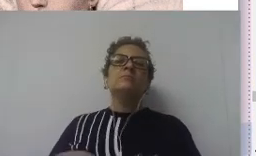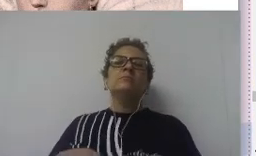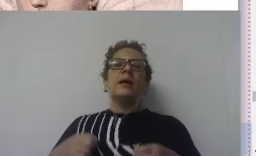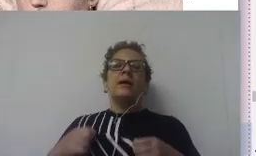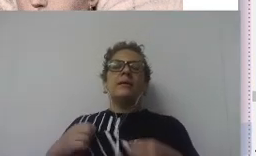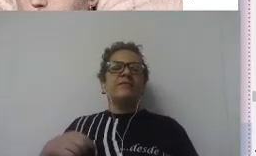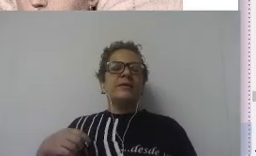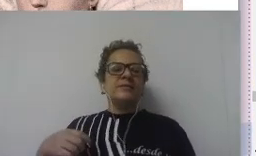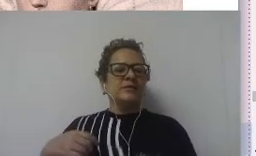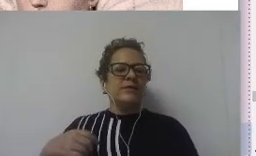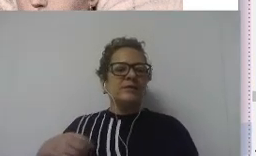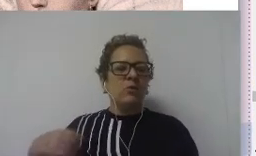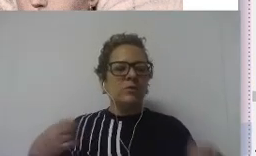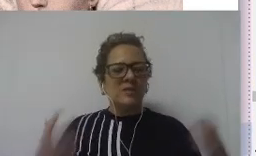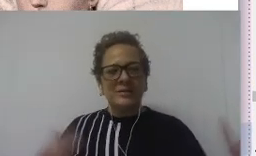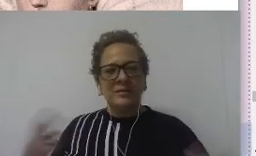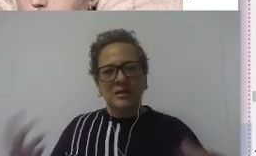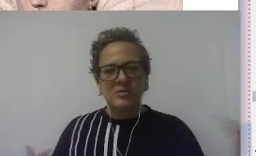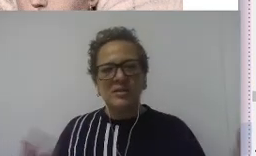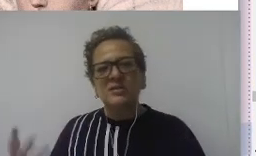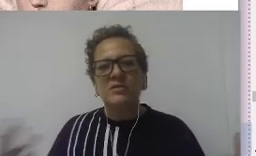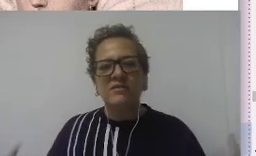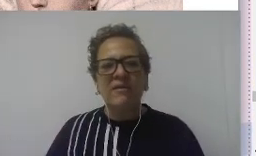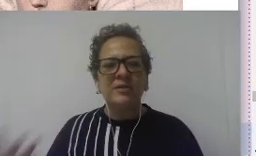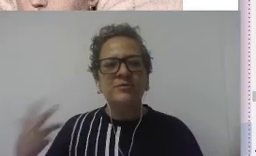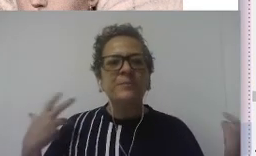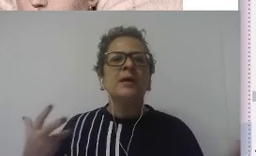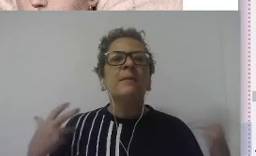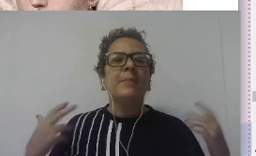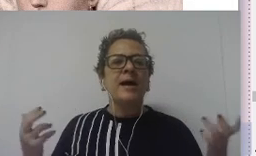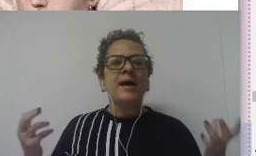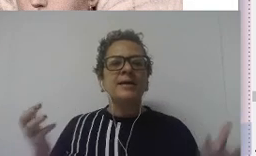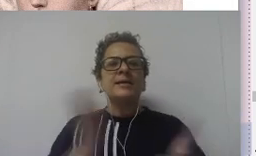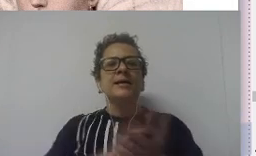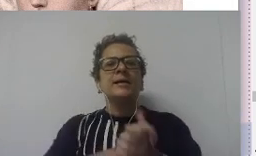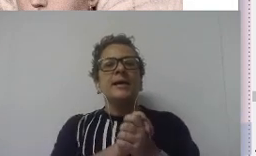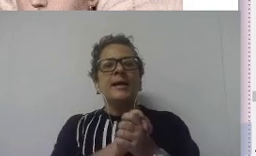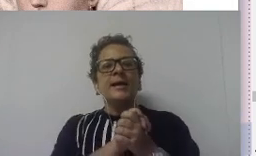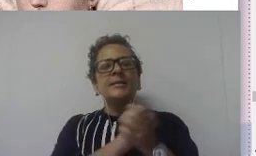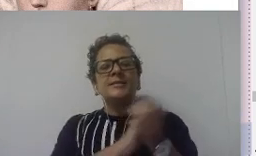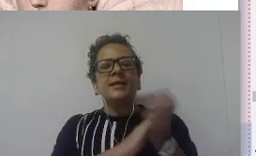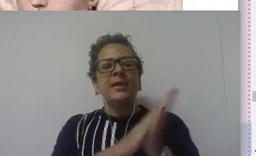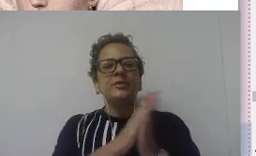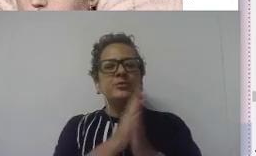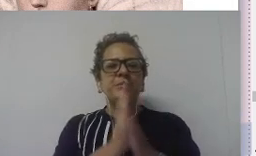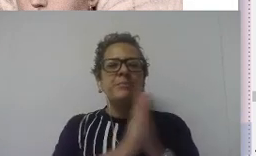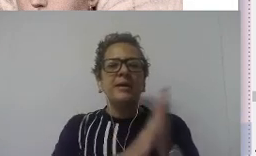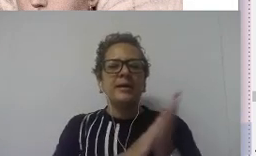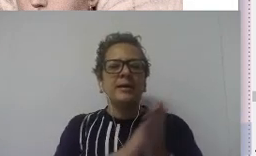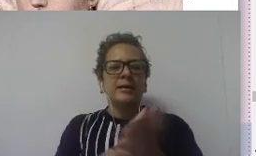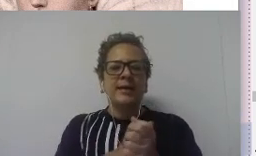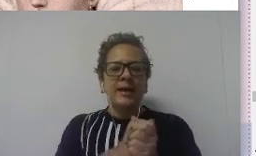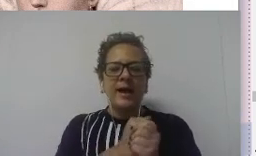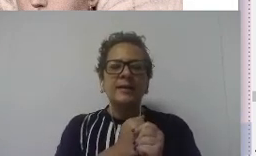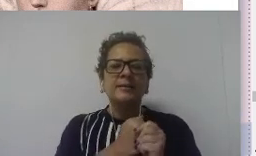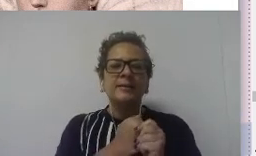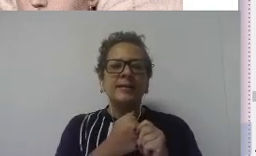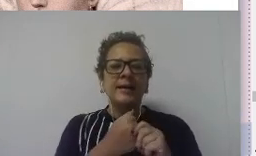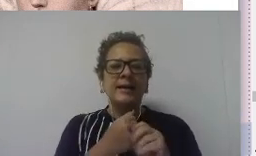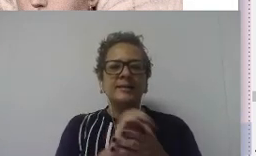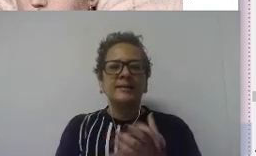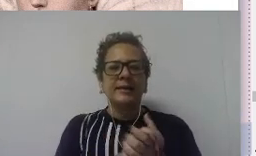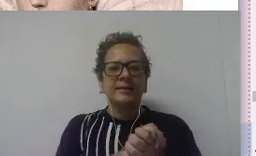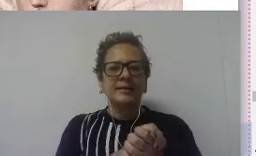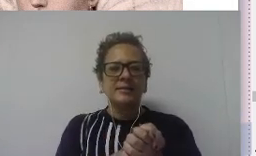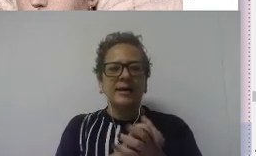iam, eles faziam algumas apresentações exclusivamente para a rainha Elizabeth I, que era a rainha